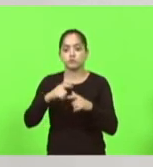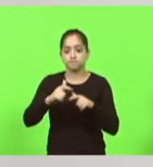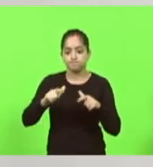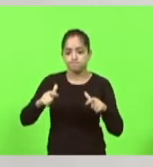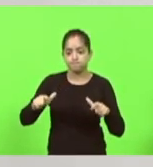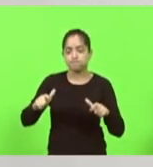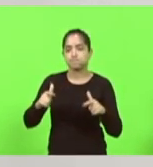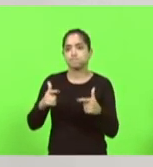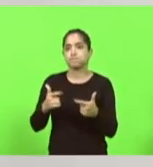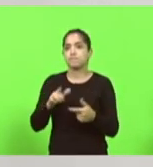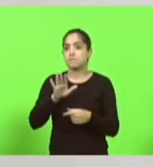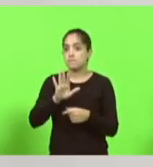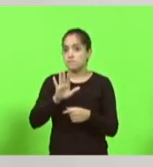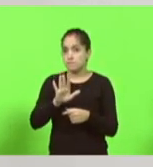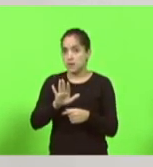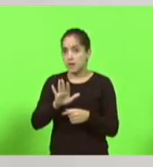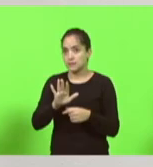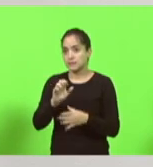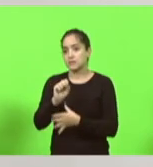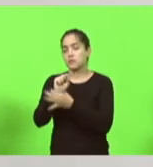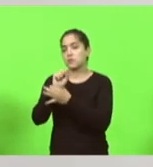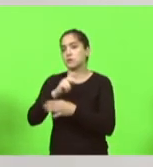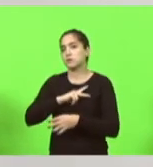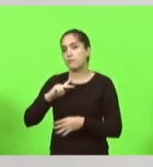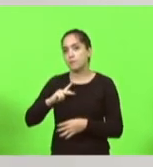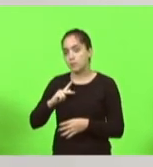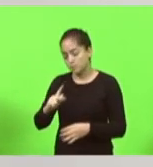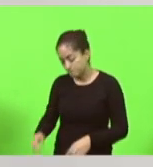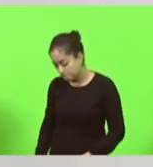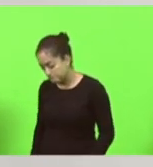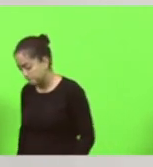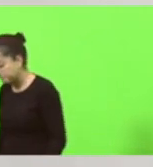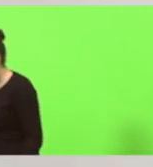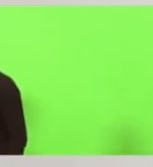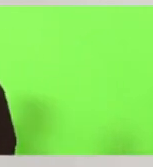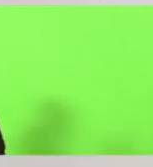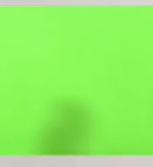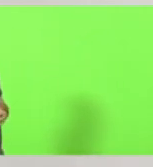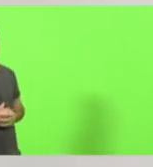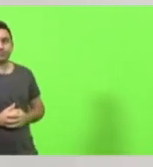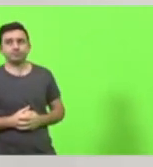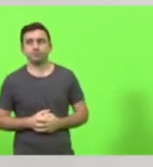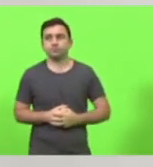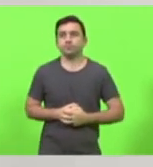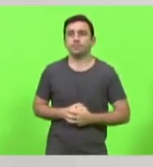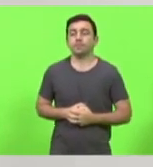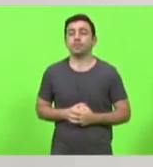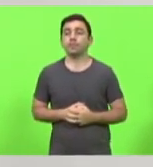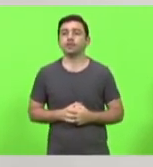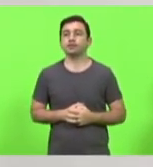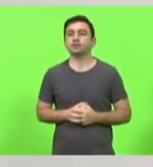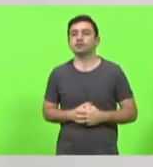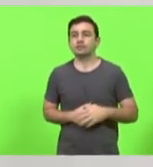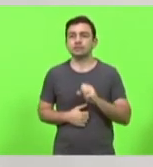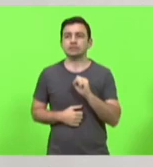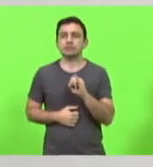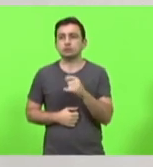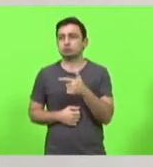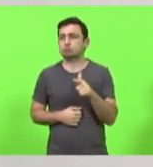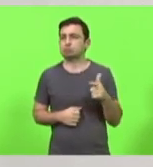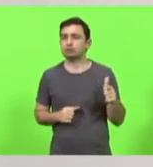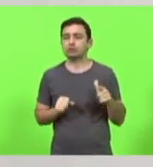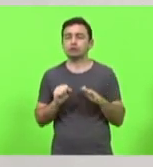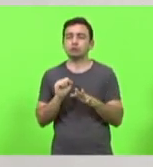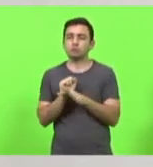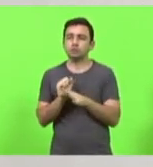Estado, mas sem segurança pública, sem os nossos policiais militares, a gente não avança em nada.